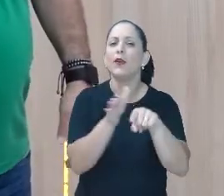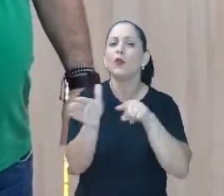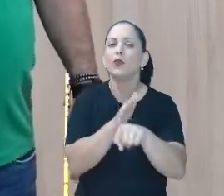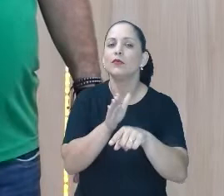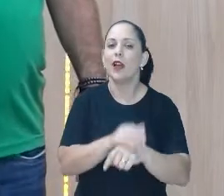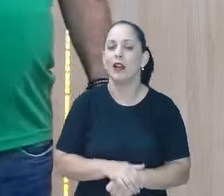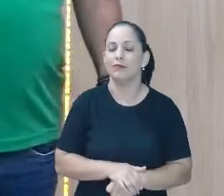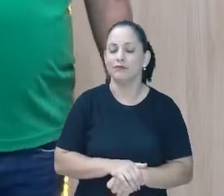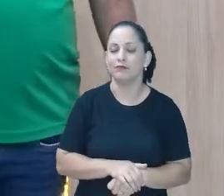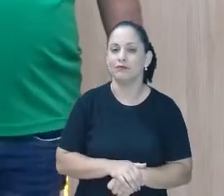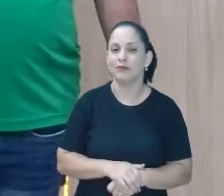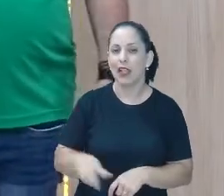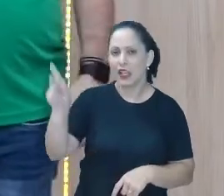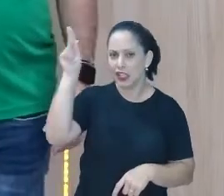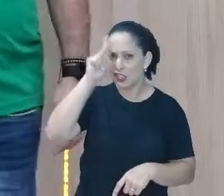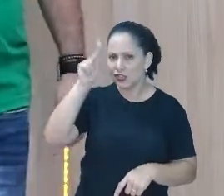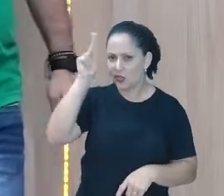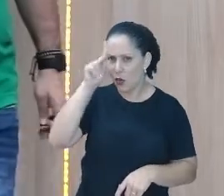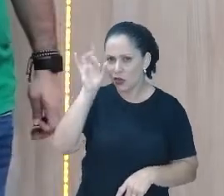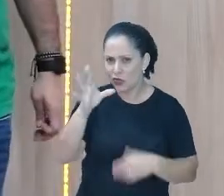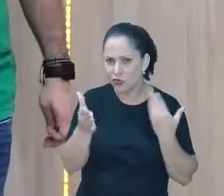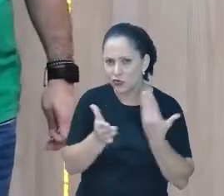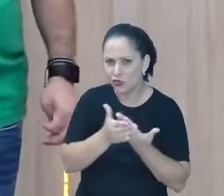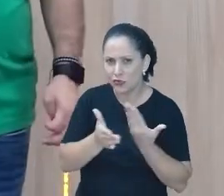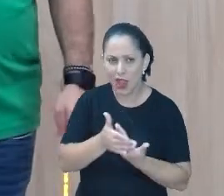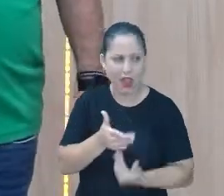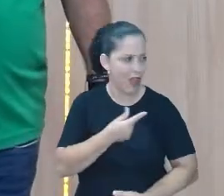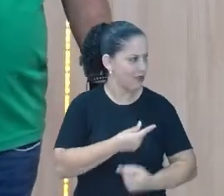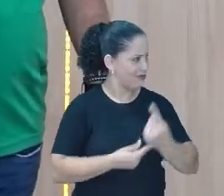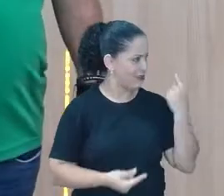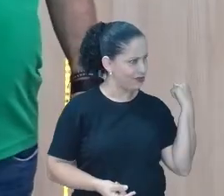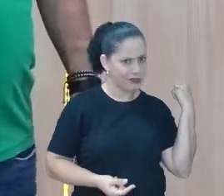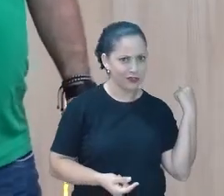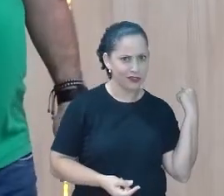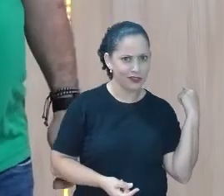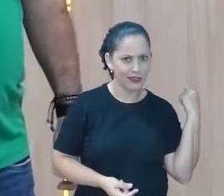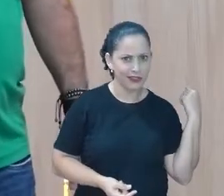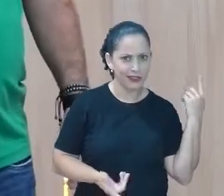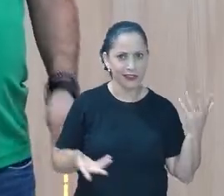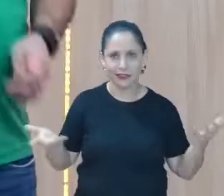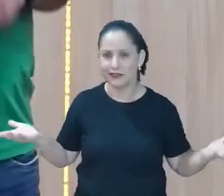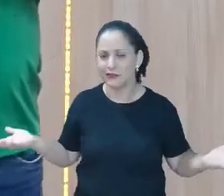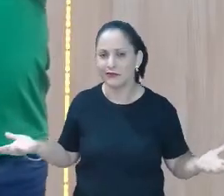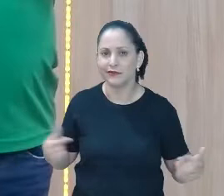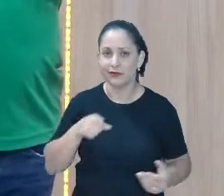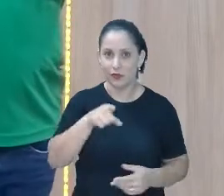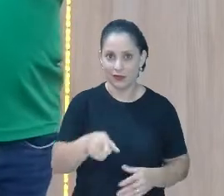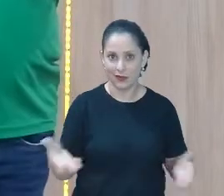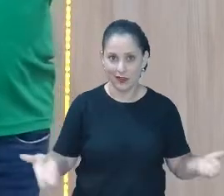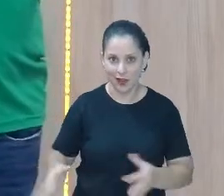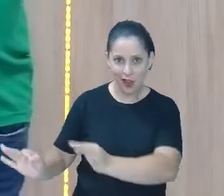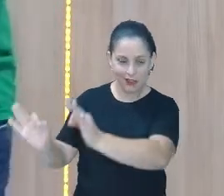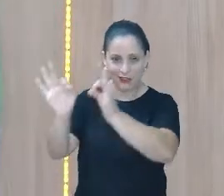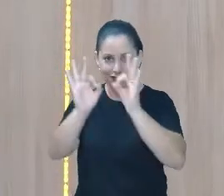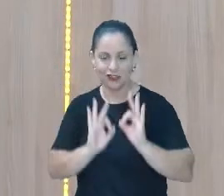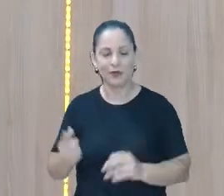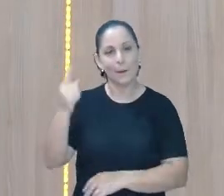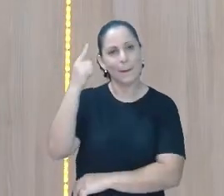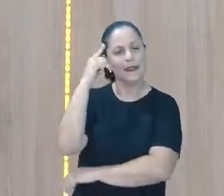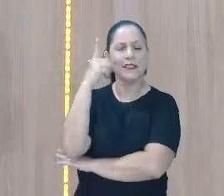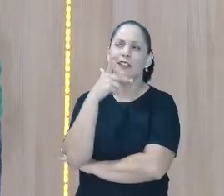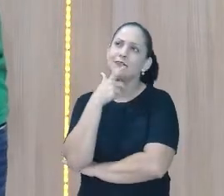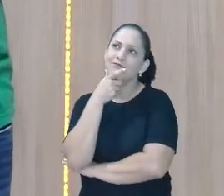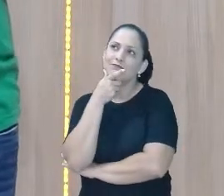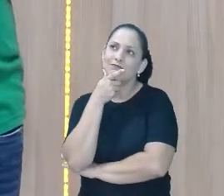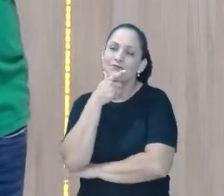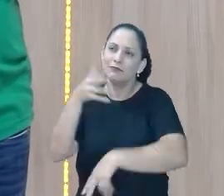colocar. A história, ela estuda somente o passado? E aí, ó, você que está assistindo a aula agora, pensa aí, a